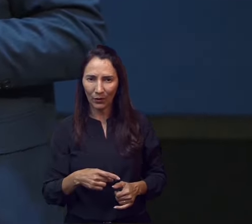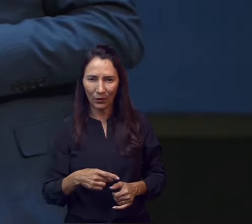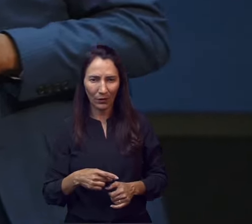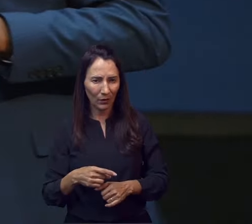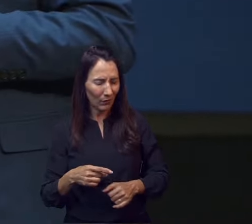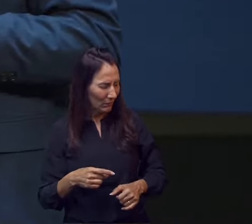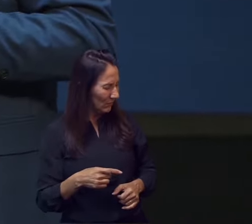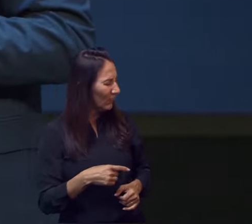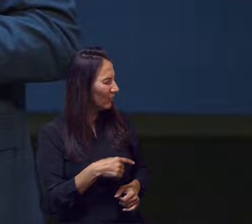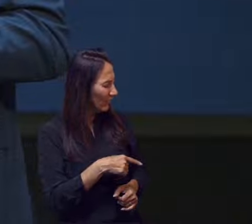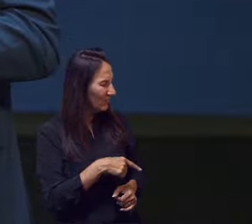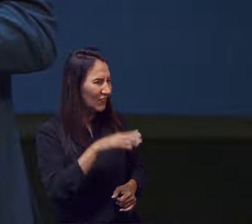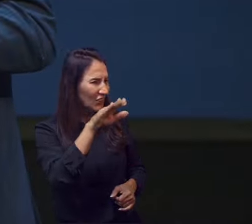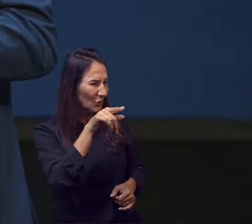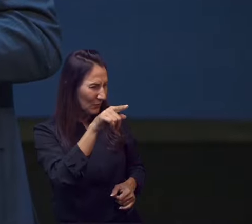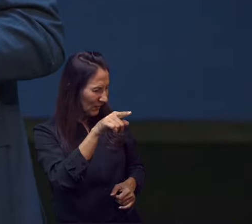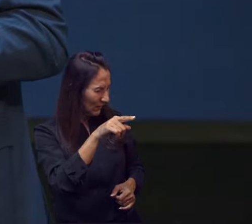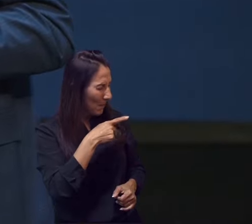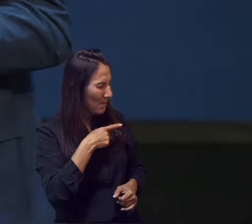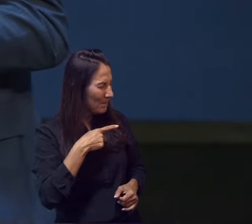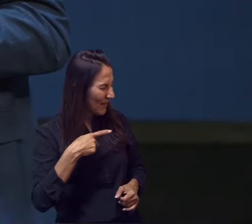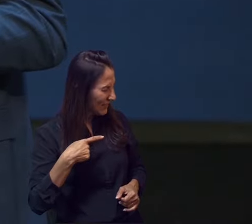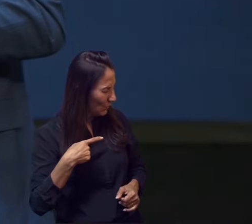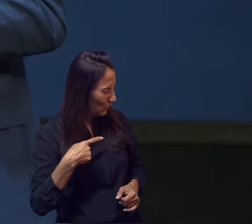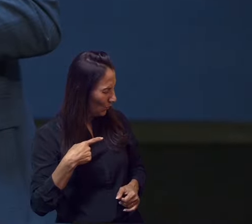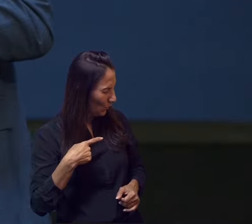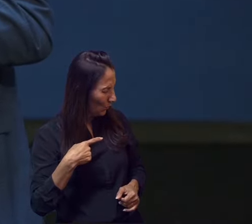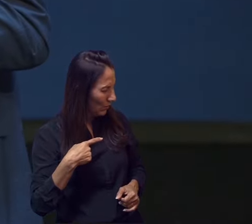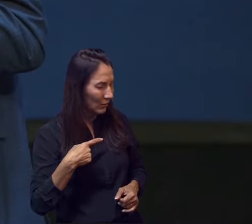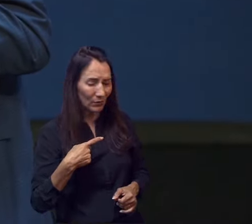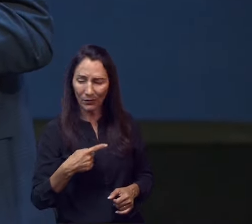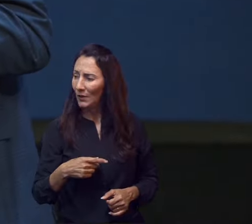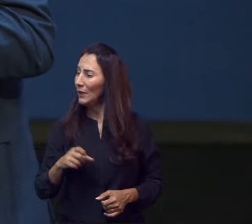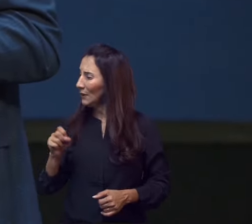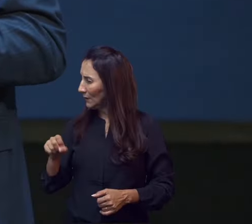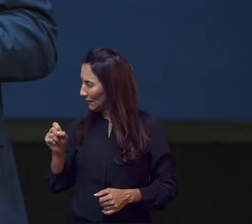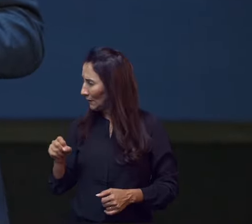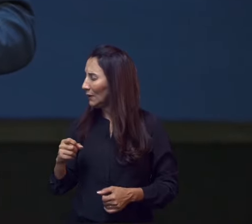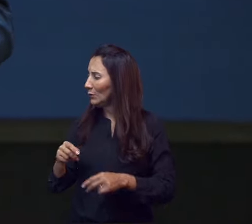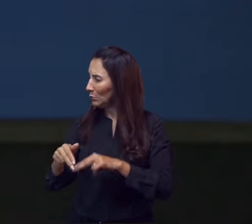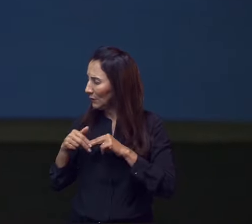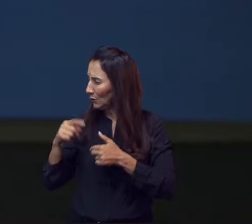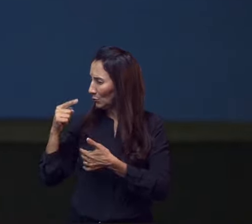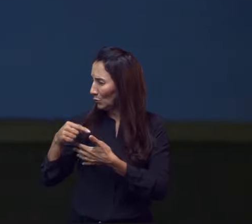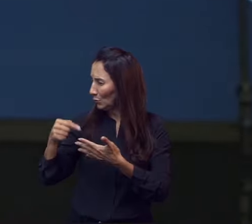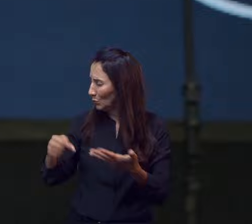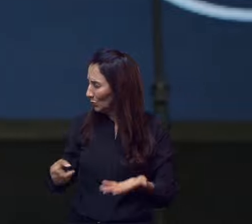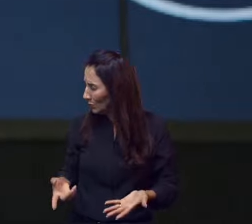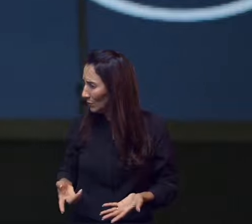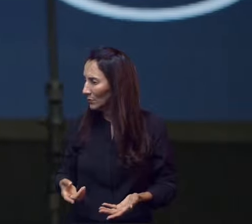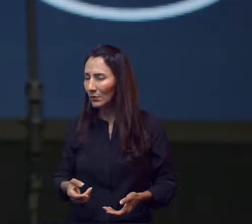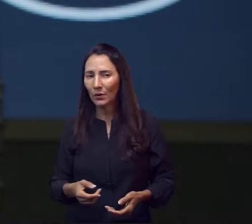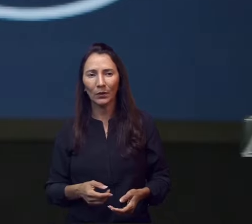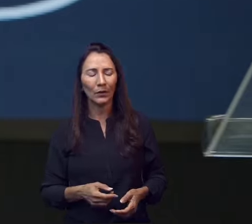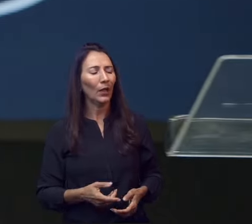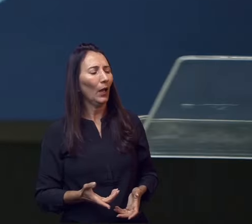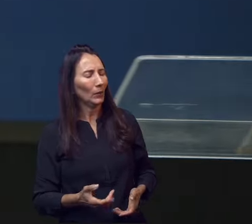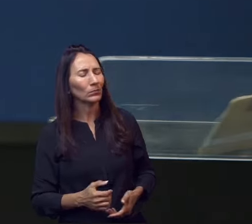ele de pastor eu falei por isso isso aí tá bom